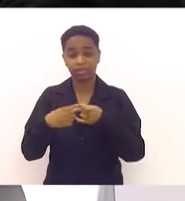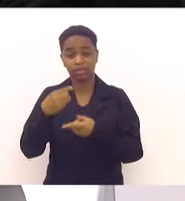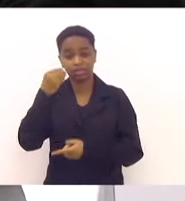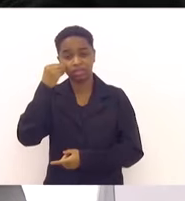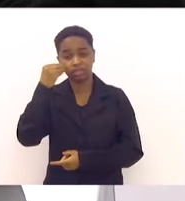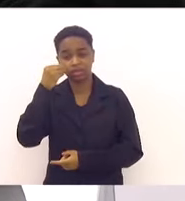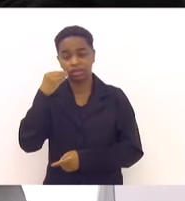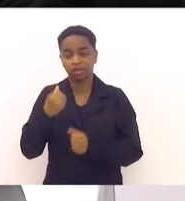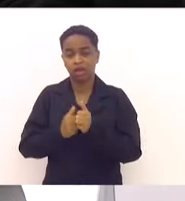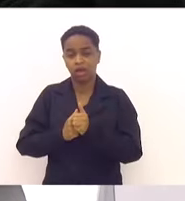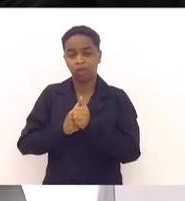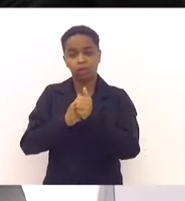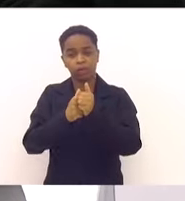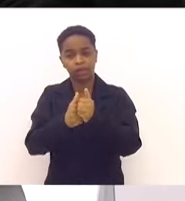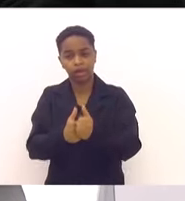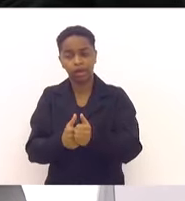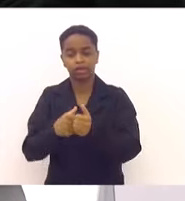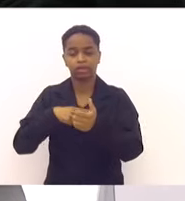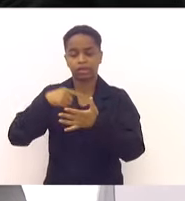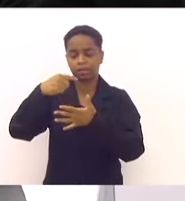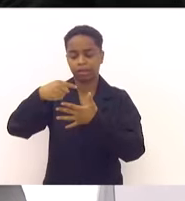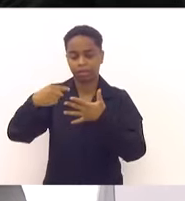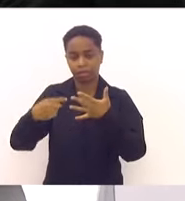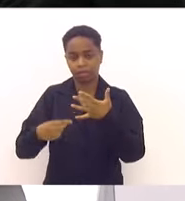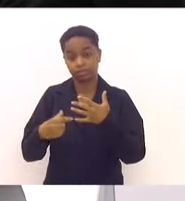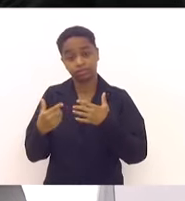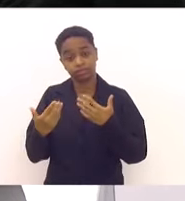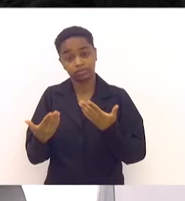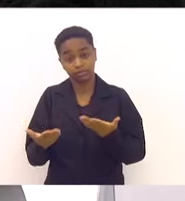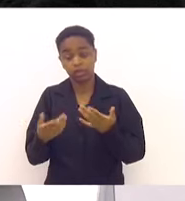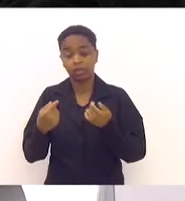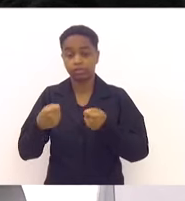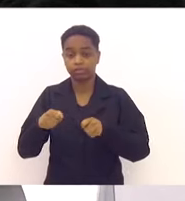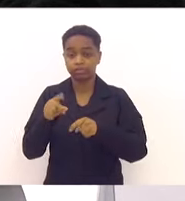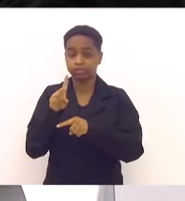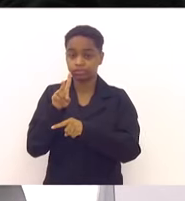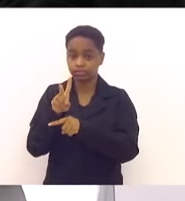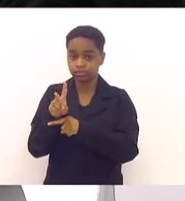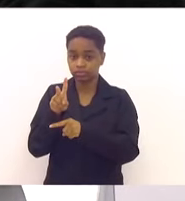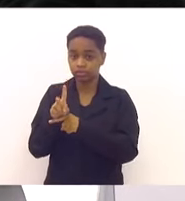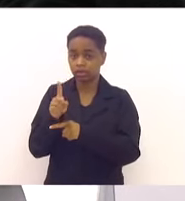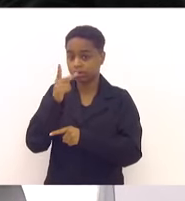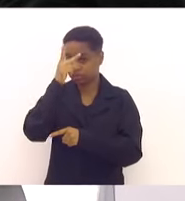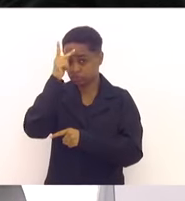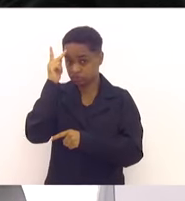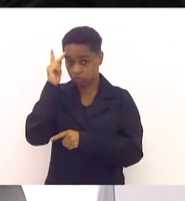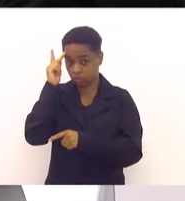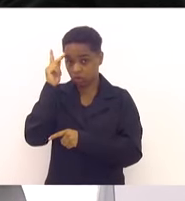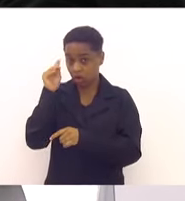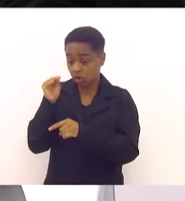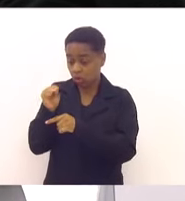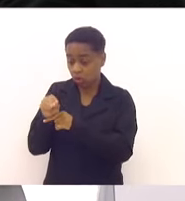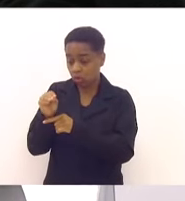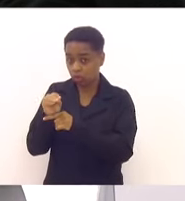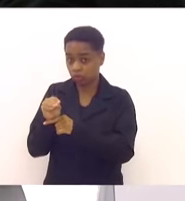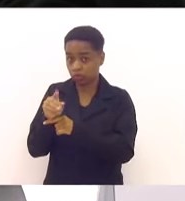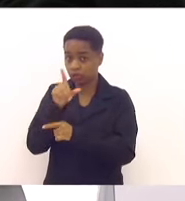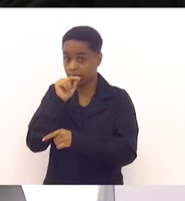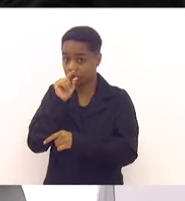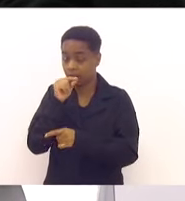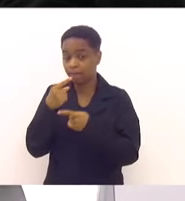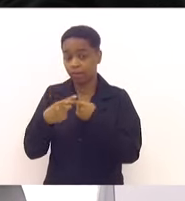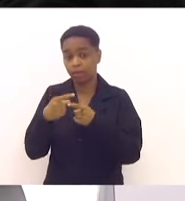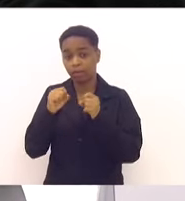com acompanhamento, etc., etc. Então, há que se proteger os criadores amadores, porque esses pássaros podem ter um